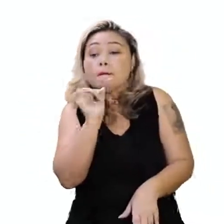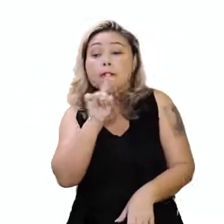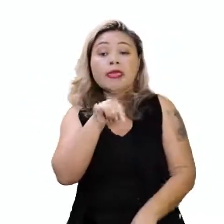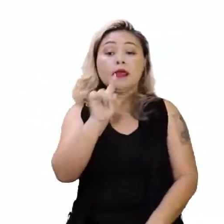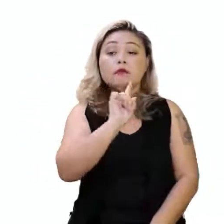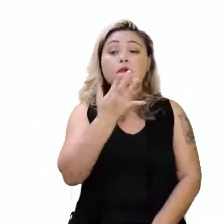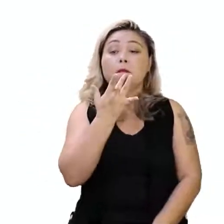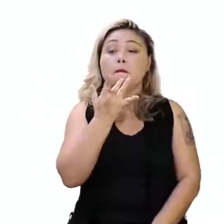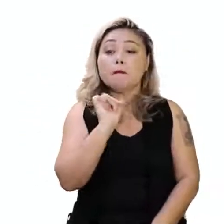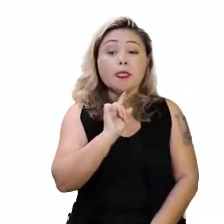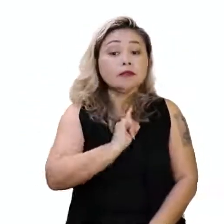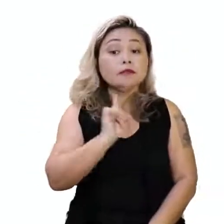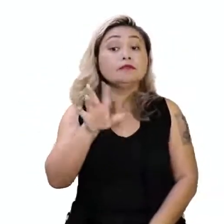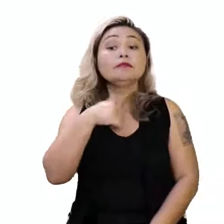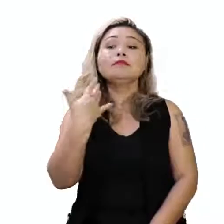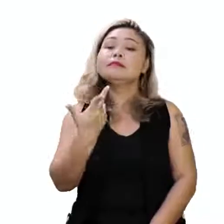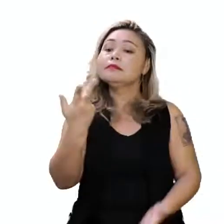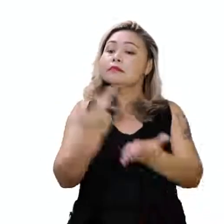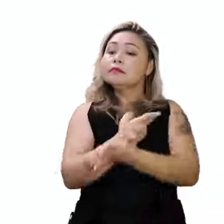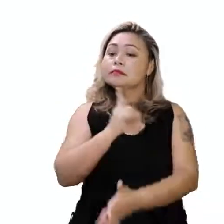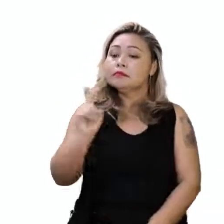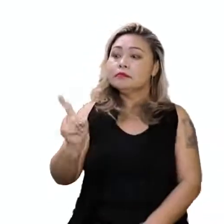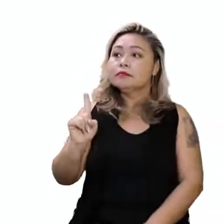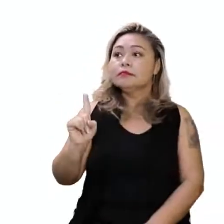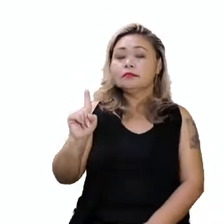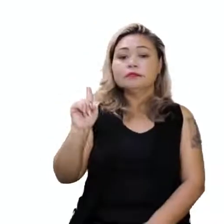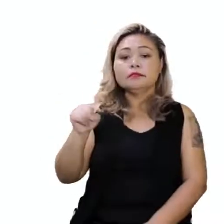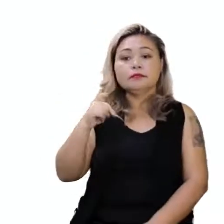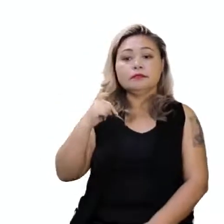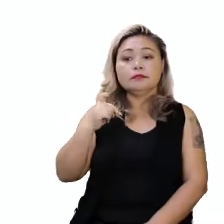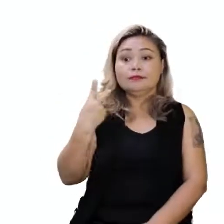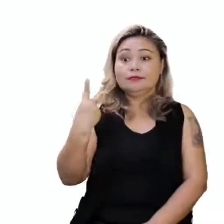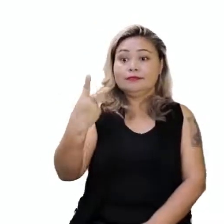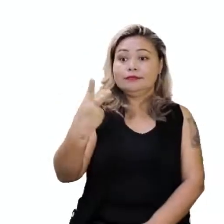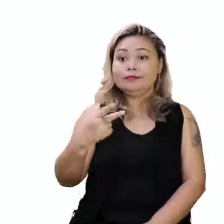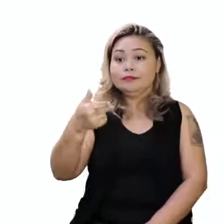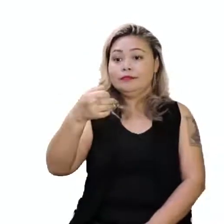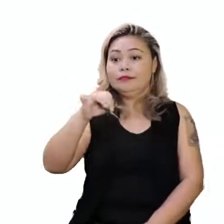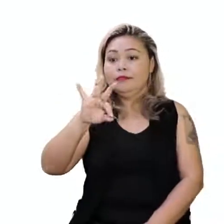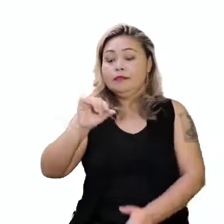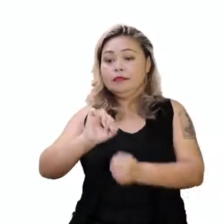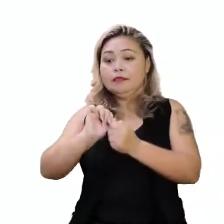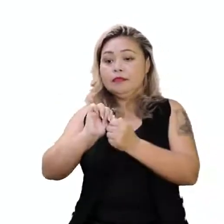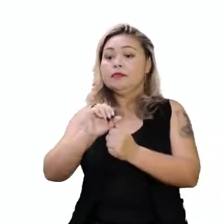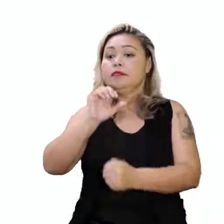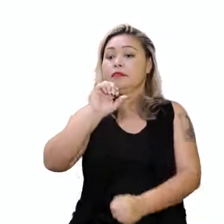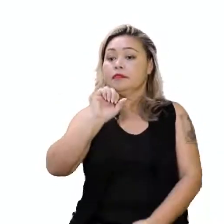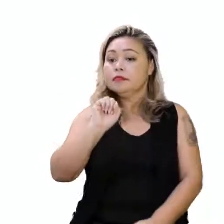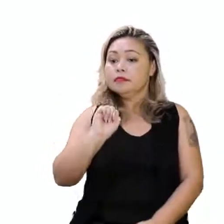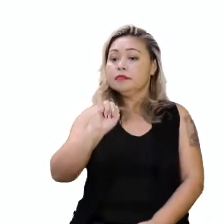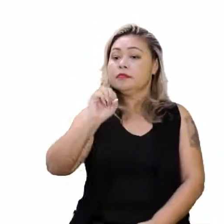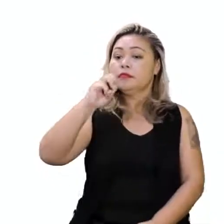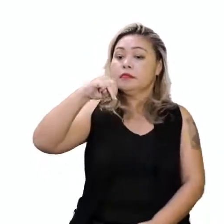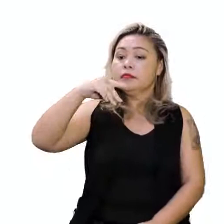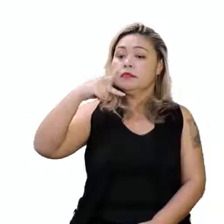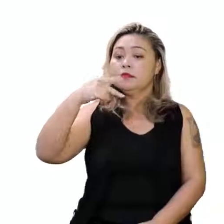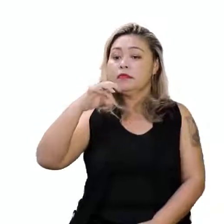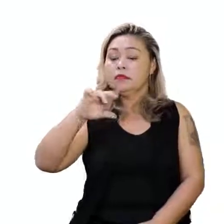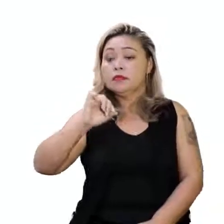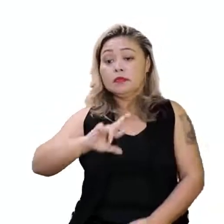outra. Provou. E aí o que vai acontecer? Vai acontecer a especiação simpátrica, onde eles vão se